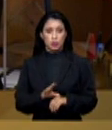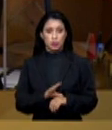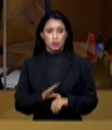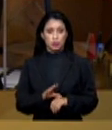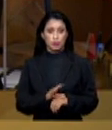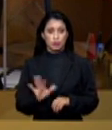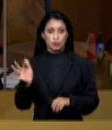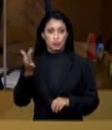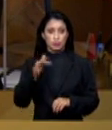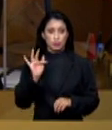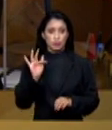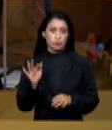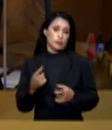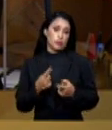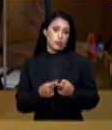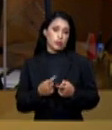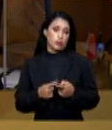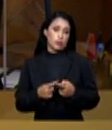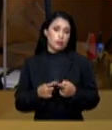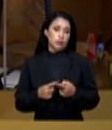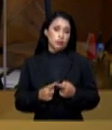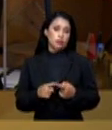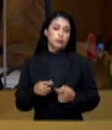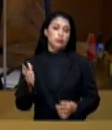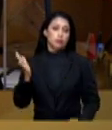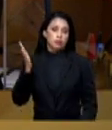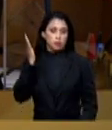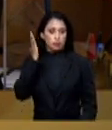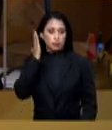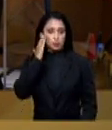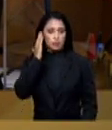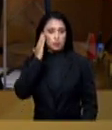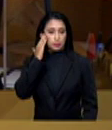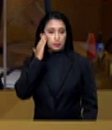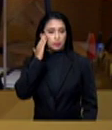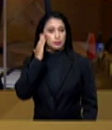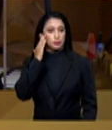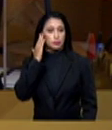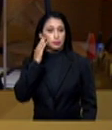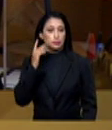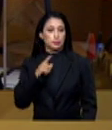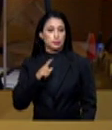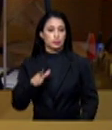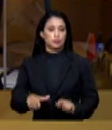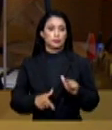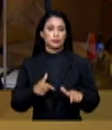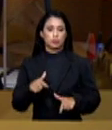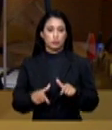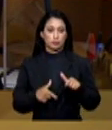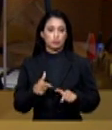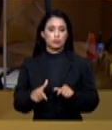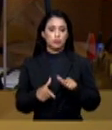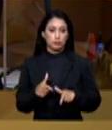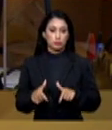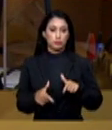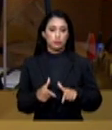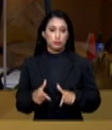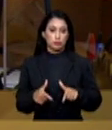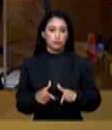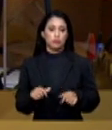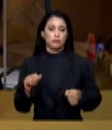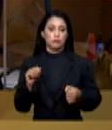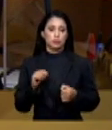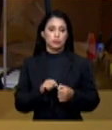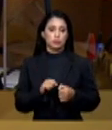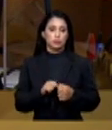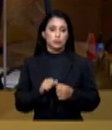Federal até porque todos nós sabemos para que esses trabalhos e esses serviços